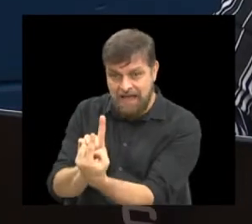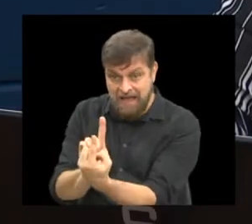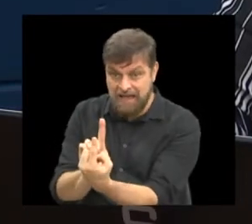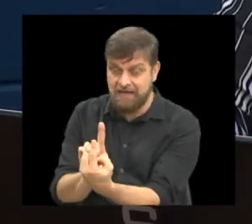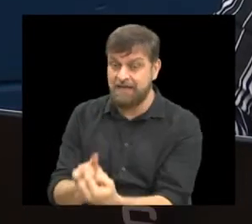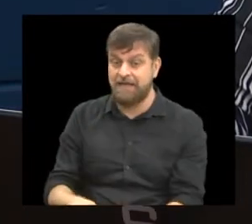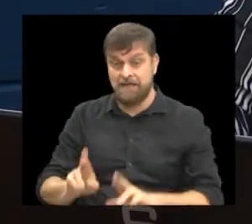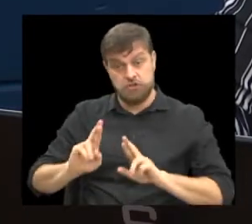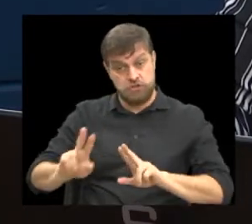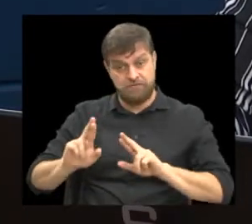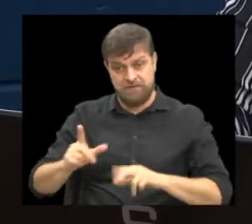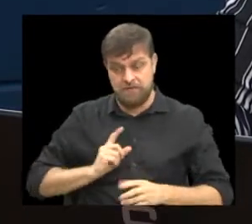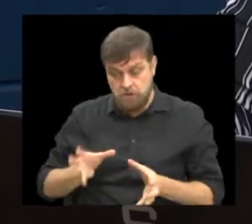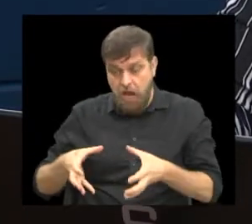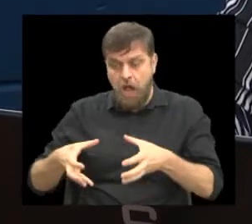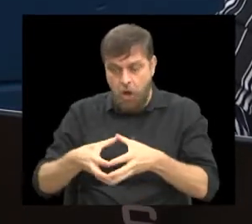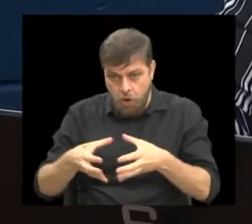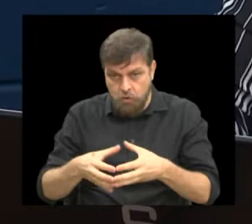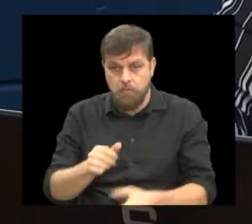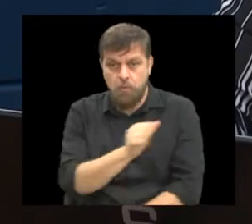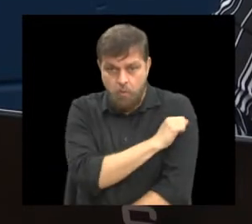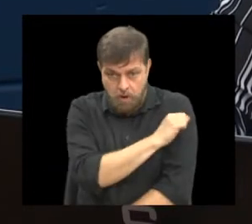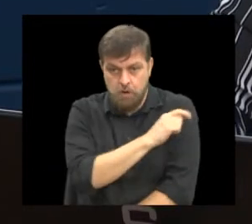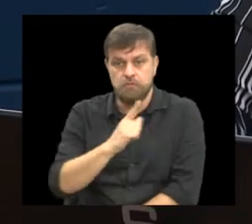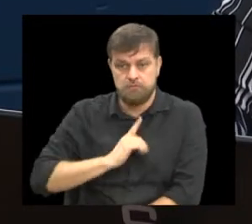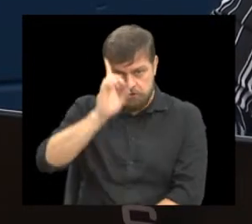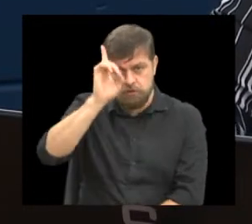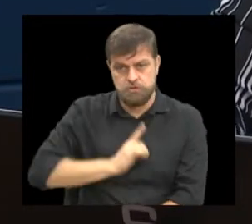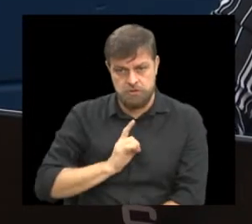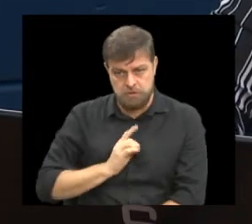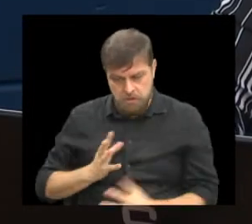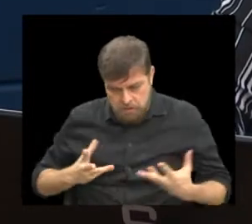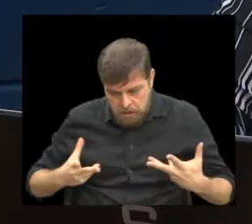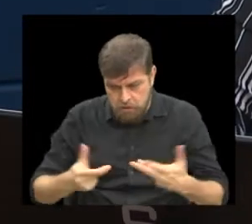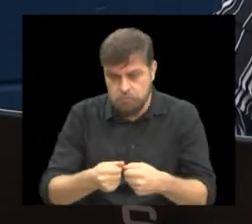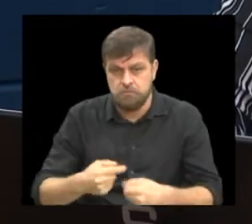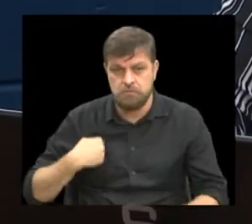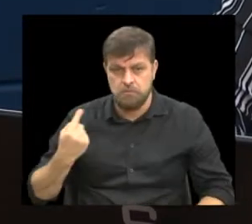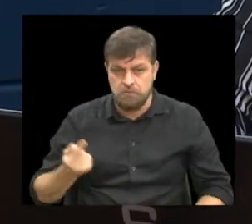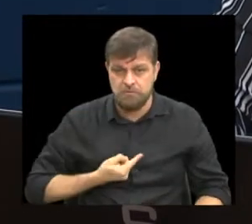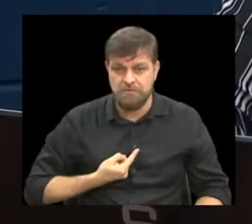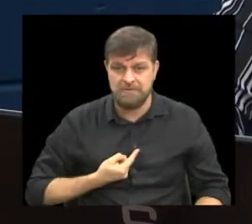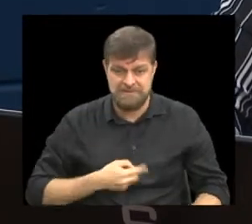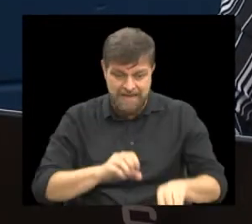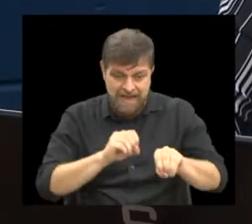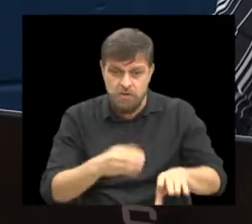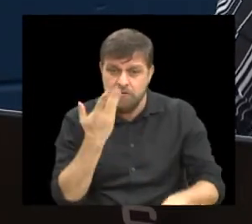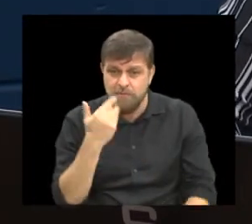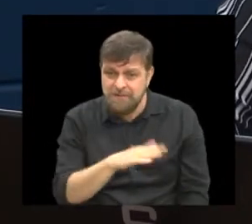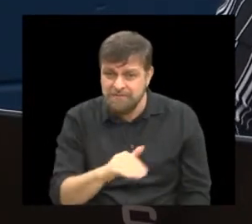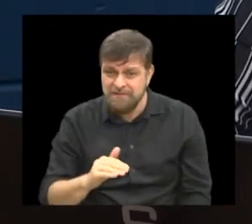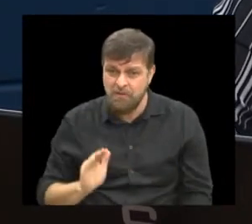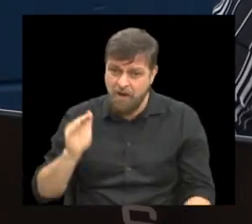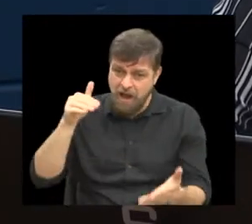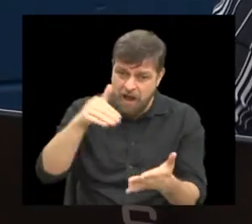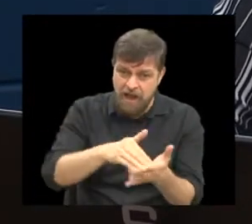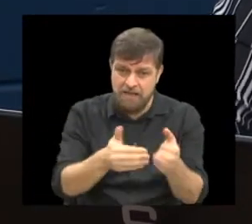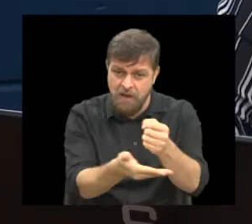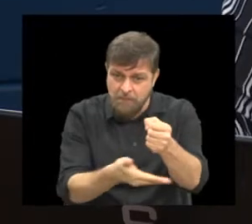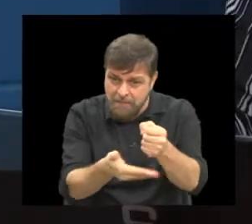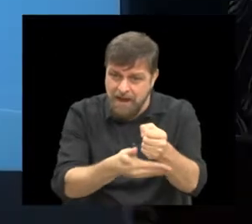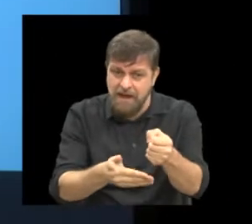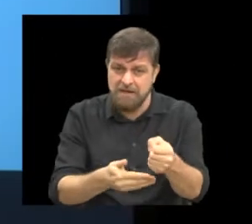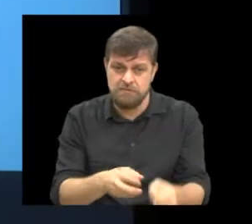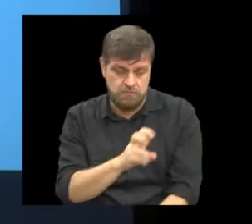diferenciados, mas todo aluno nosso tem direito a tudo. Nós vamos da educação infantil até o fundamental, e